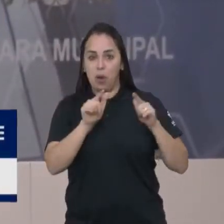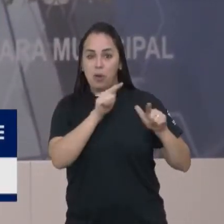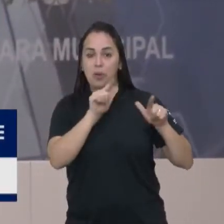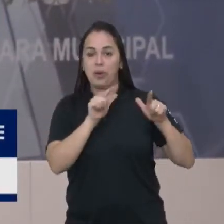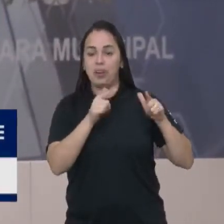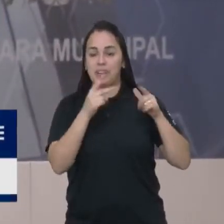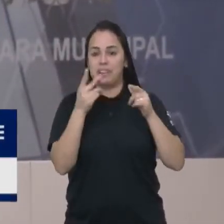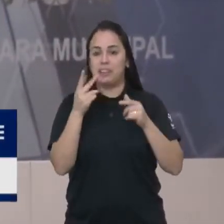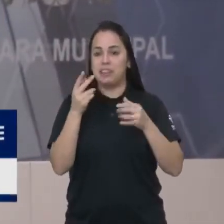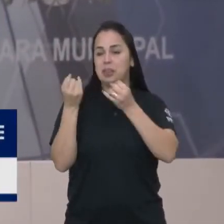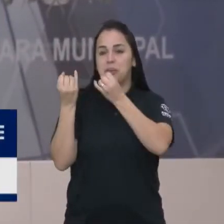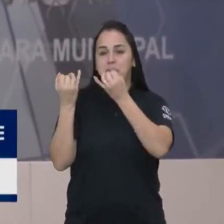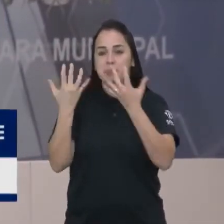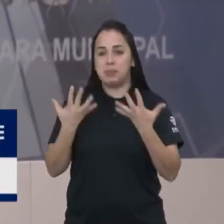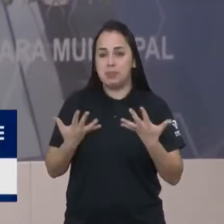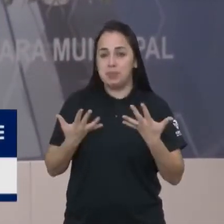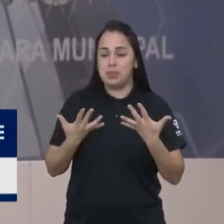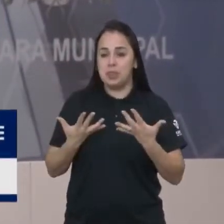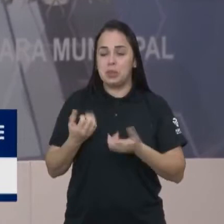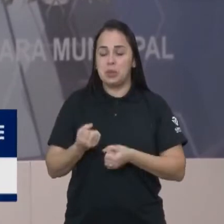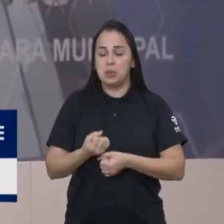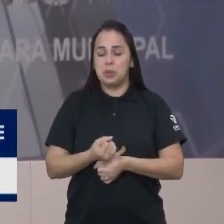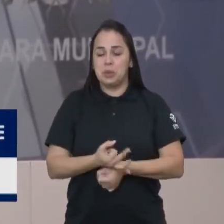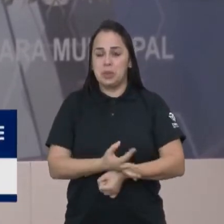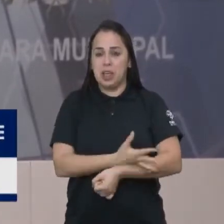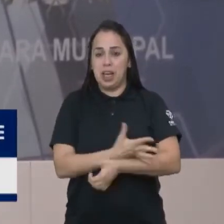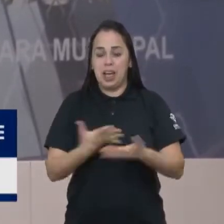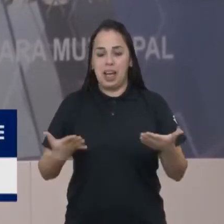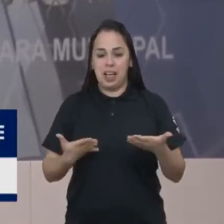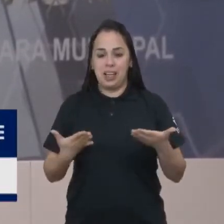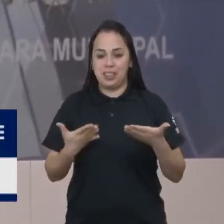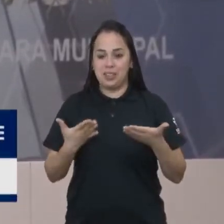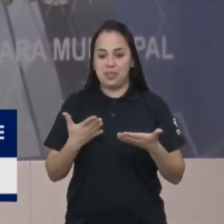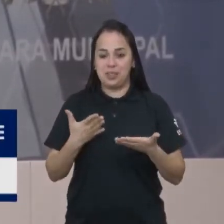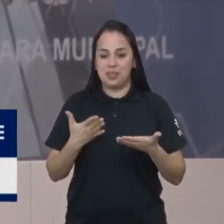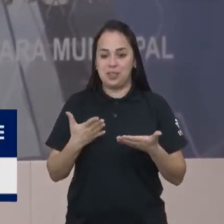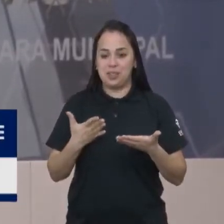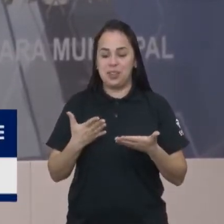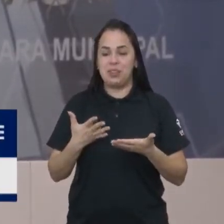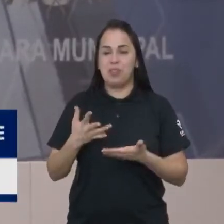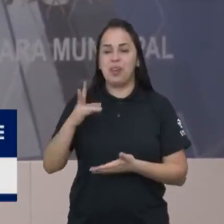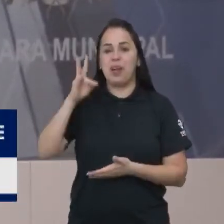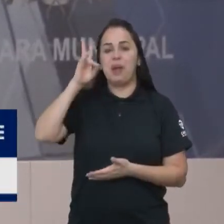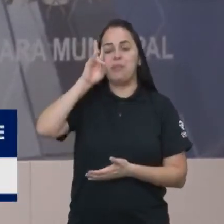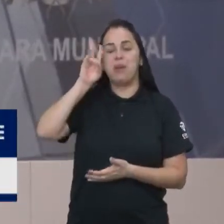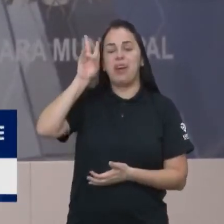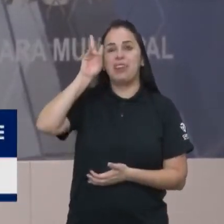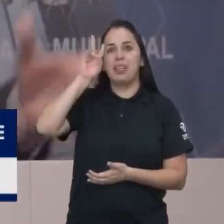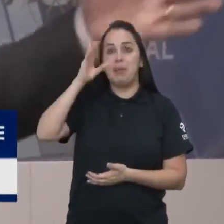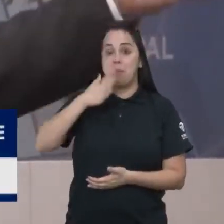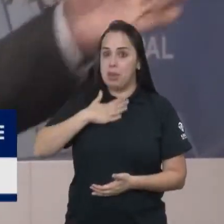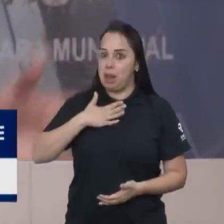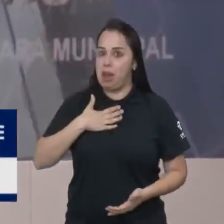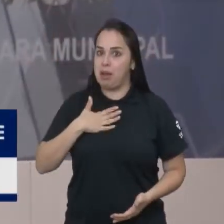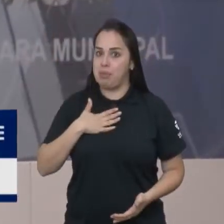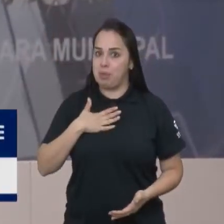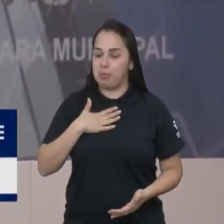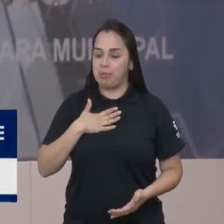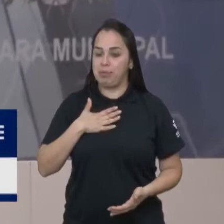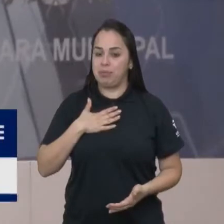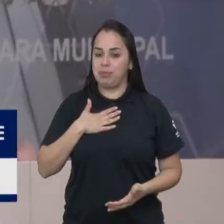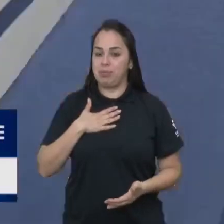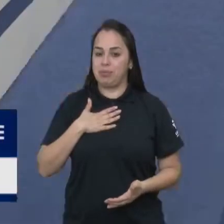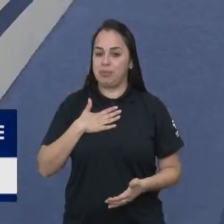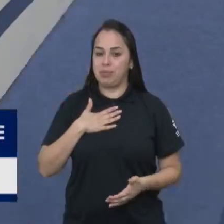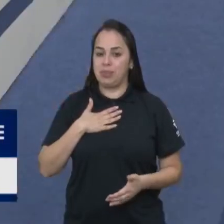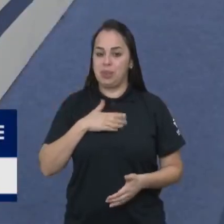emocionantes, eu vou me ater à minha memória afetiva, Aldo falou que várias